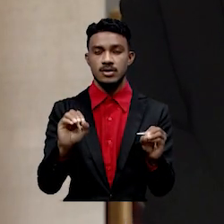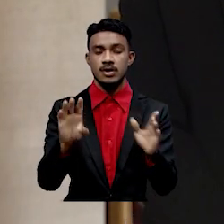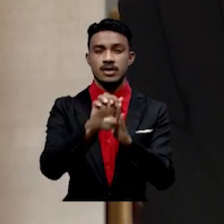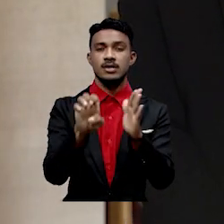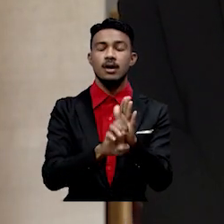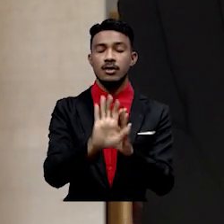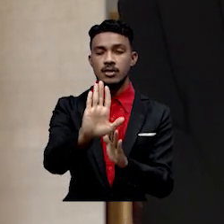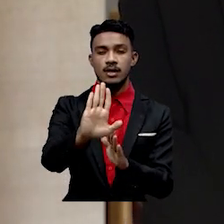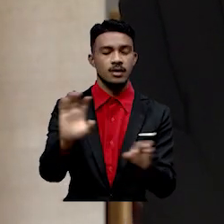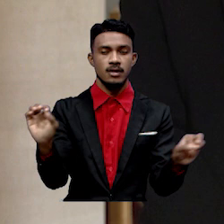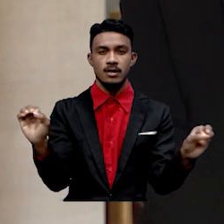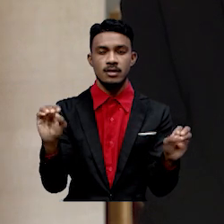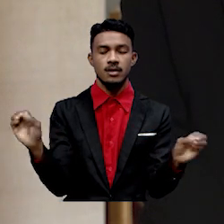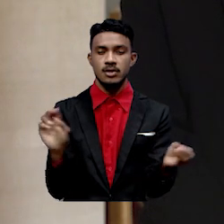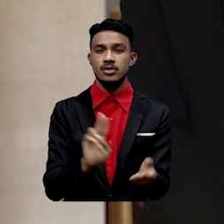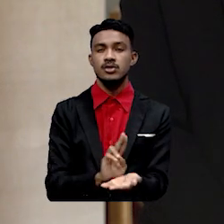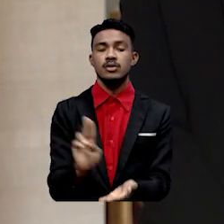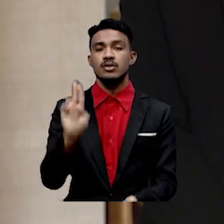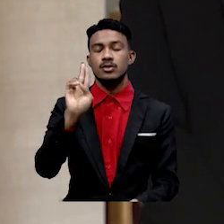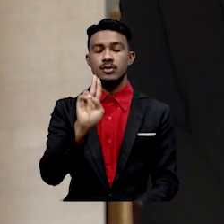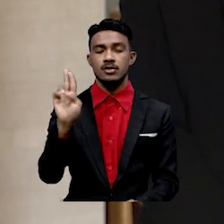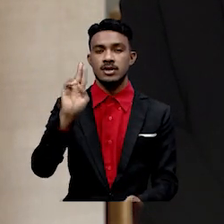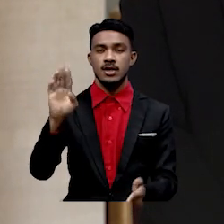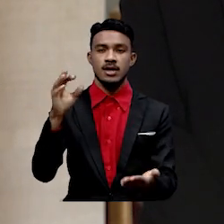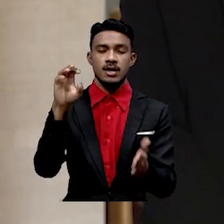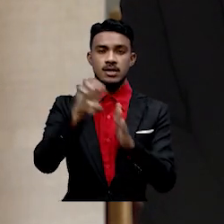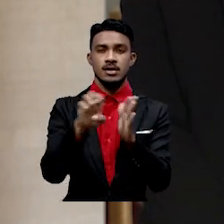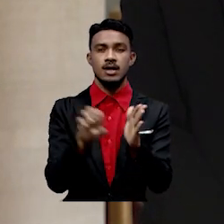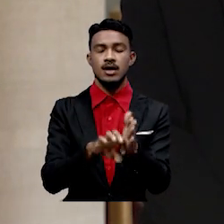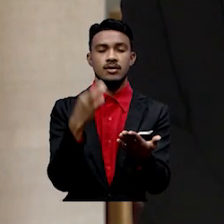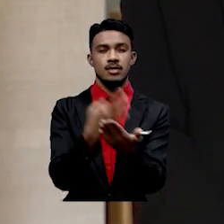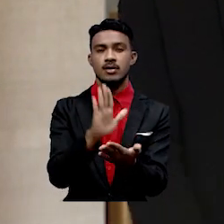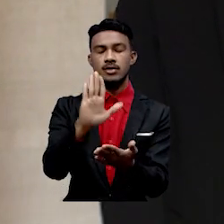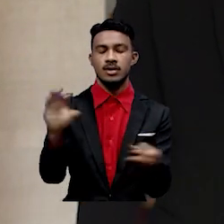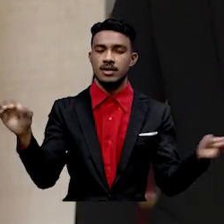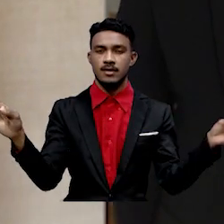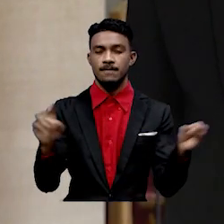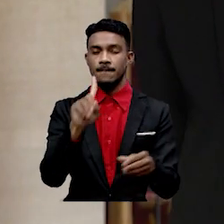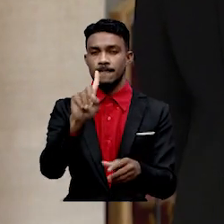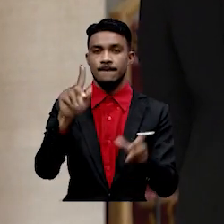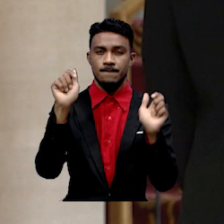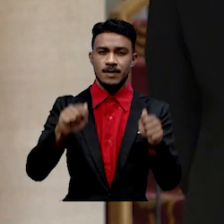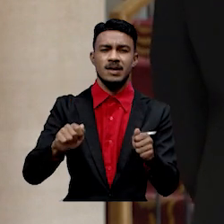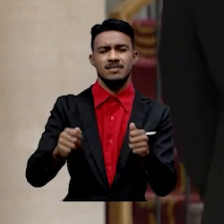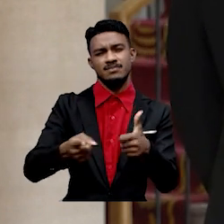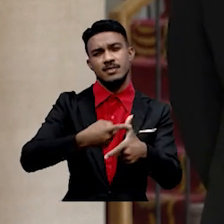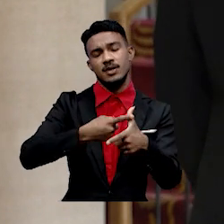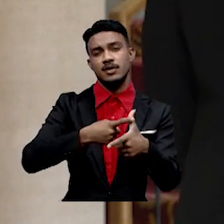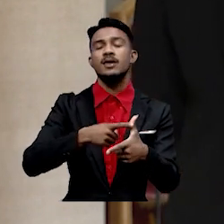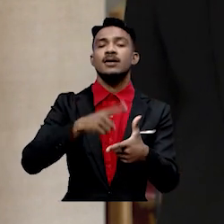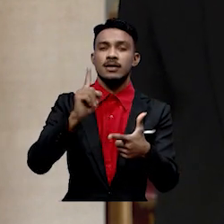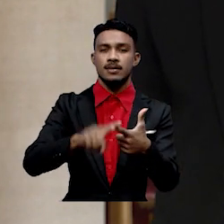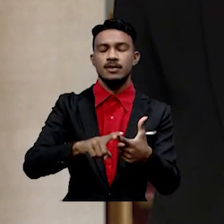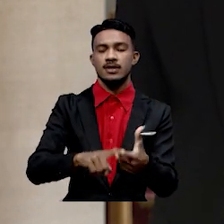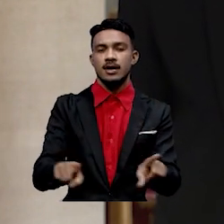nia ne los usa estado niosa ne be ida ne bel antes bel depois ida